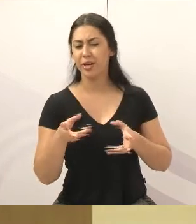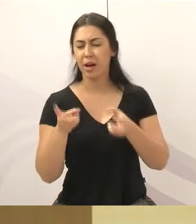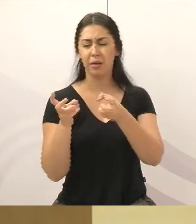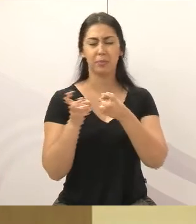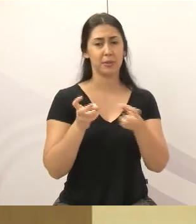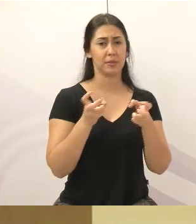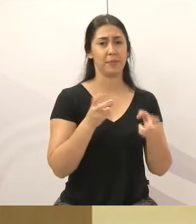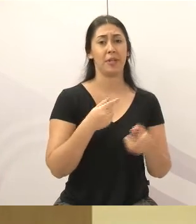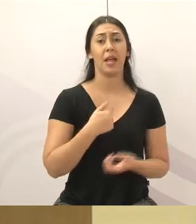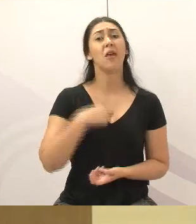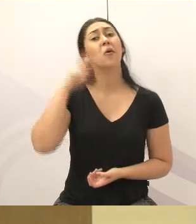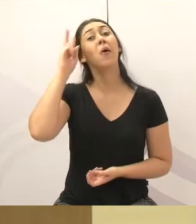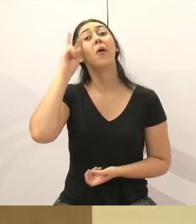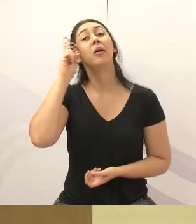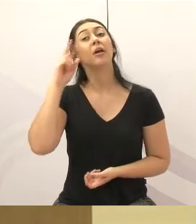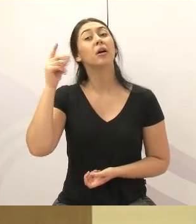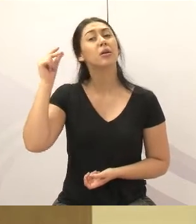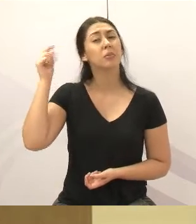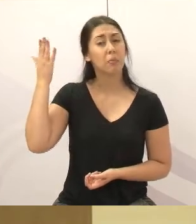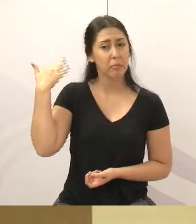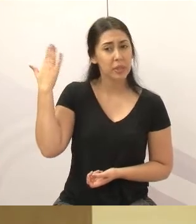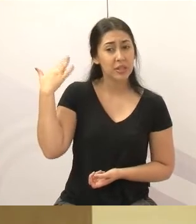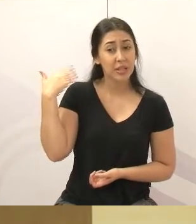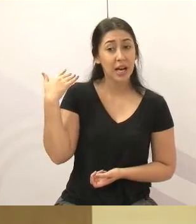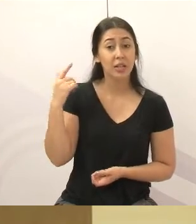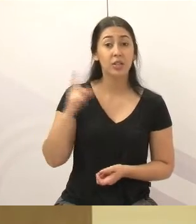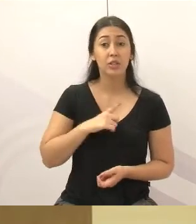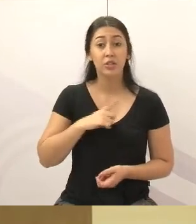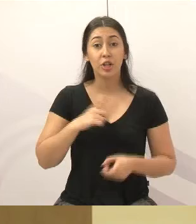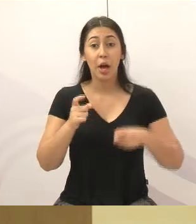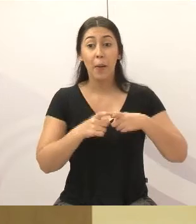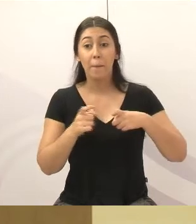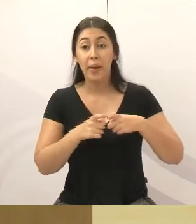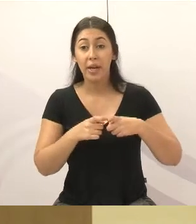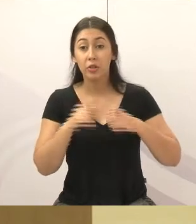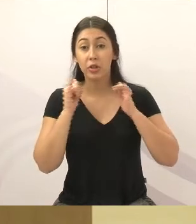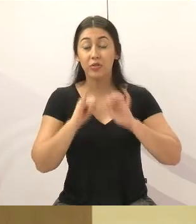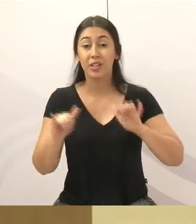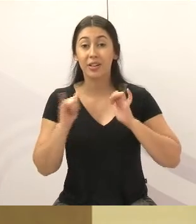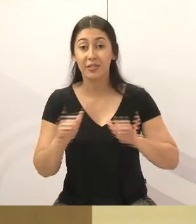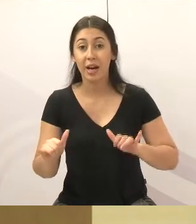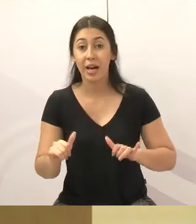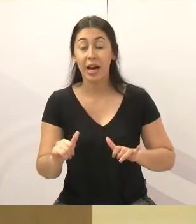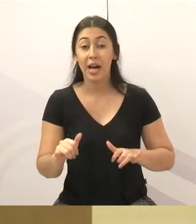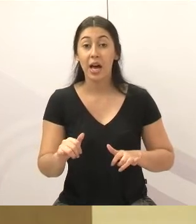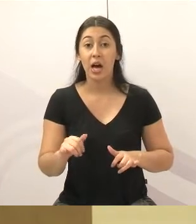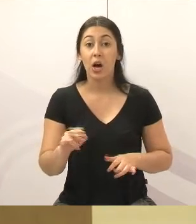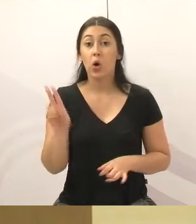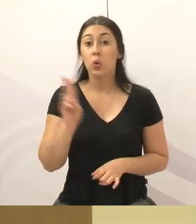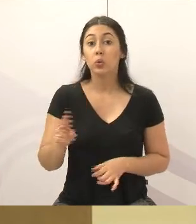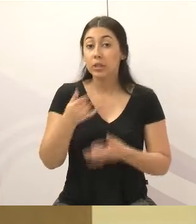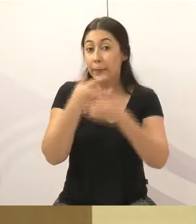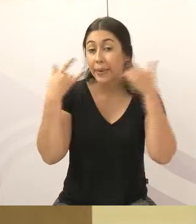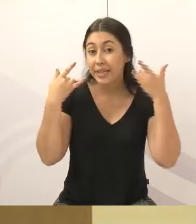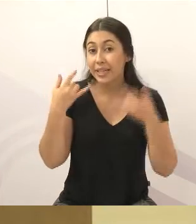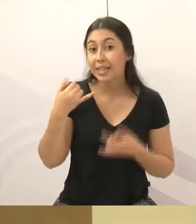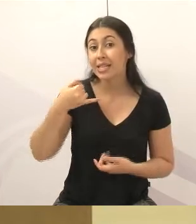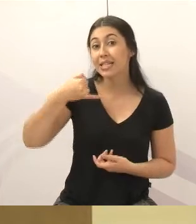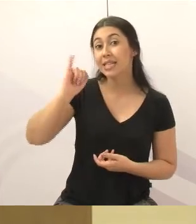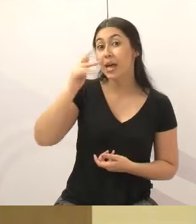que alguns médicos, no início, diziam que só deveriam usar máscara as pessoas que